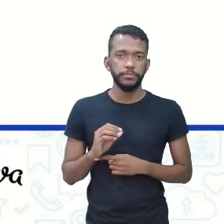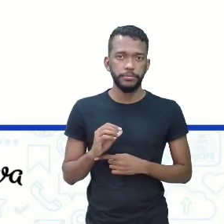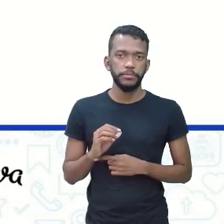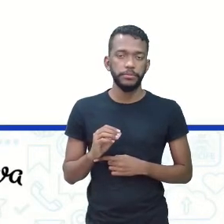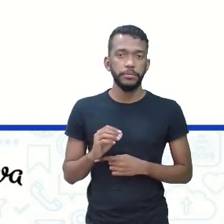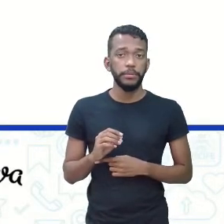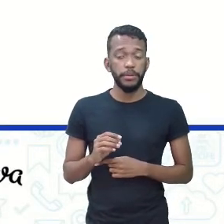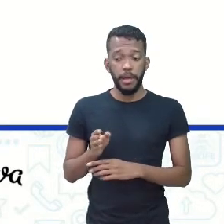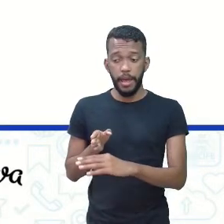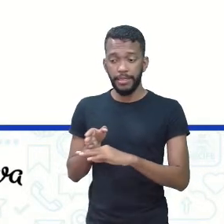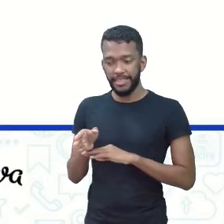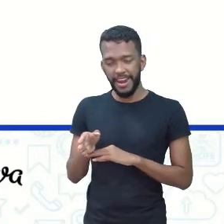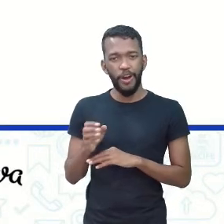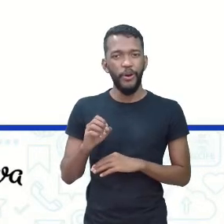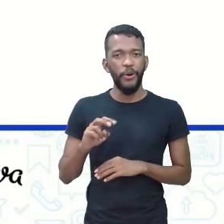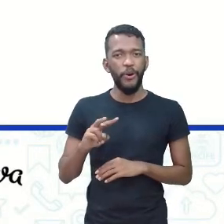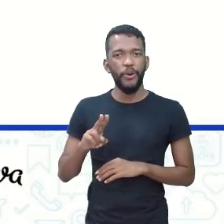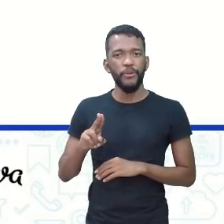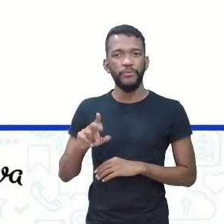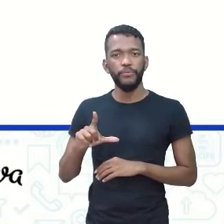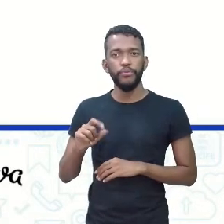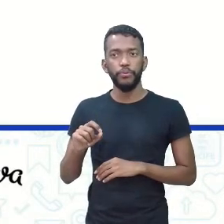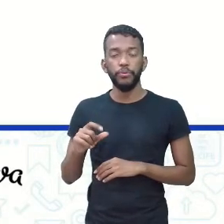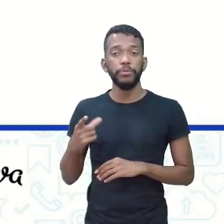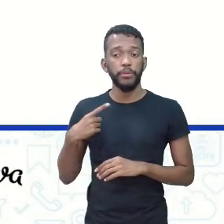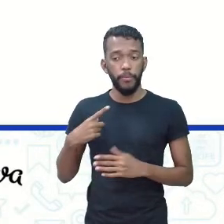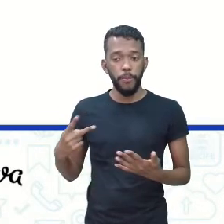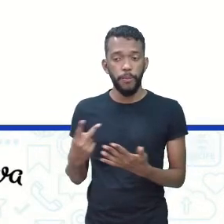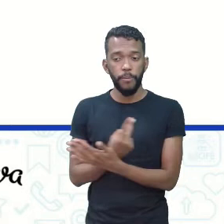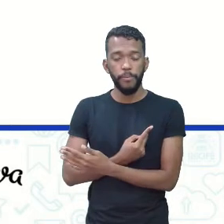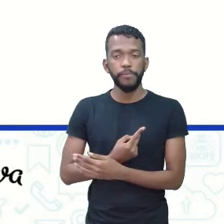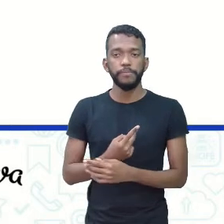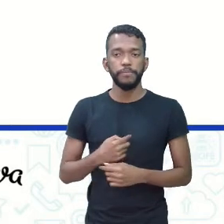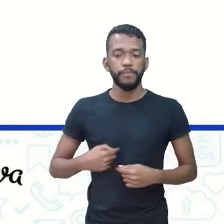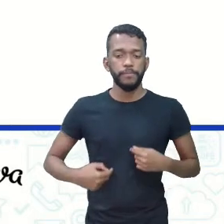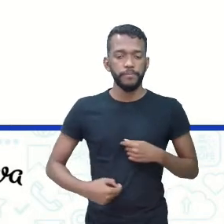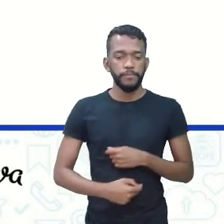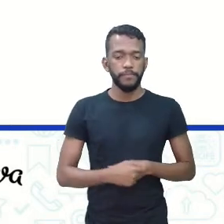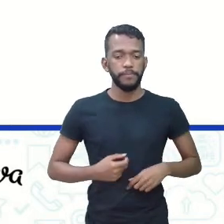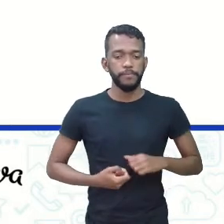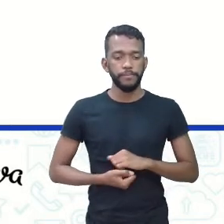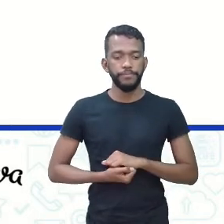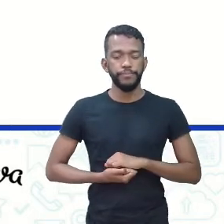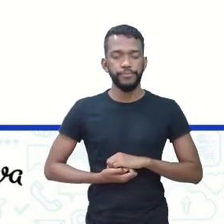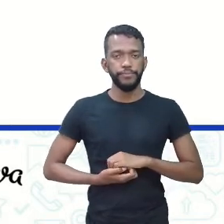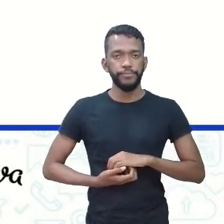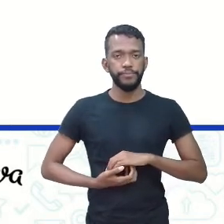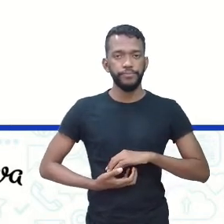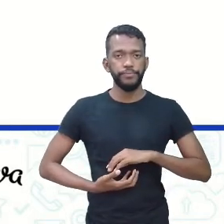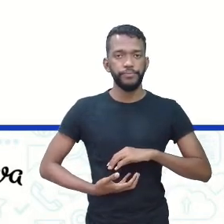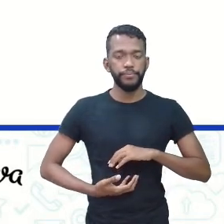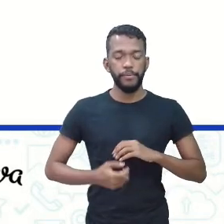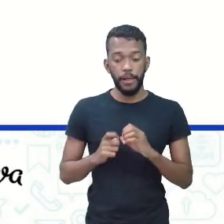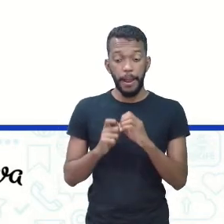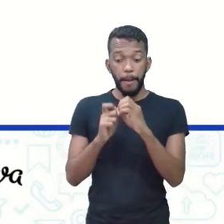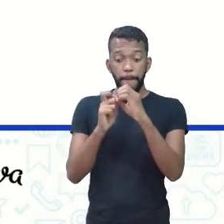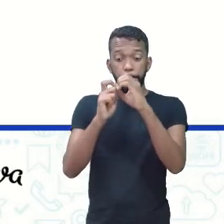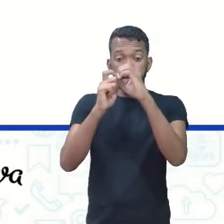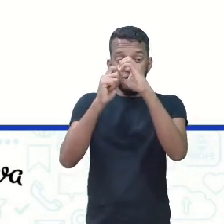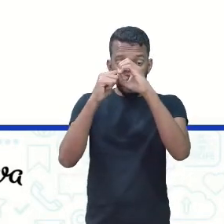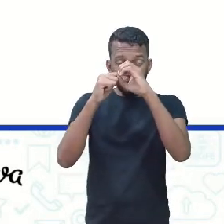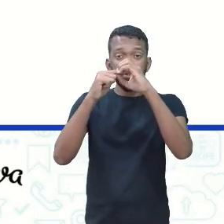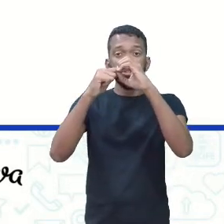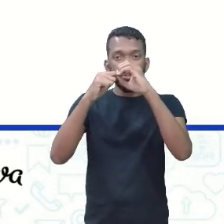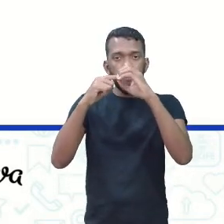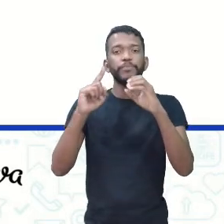entrar no óvulo, ocorre a fecundação, forma-se o zigoto. E depois que forma-se o zigoto, é que